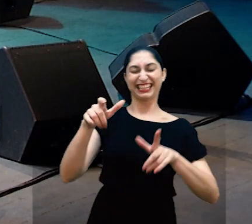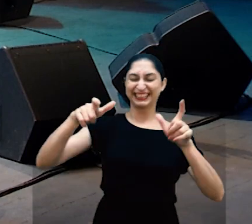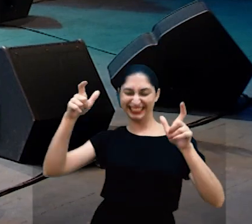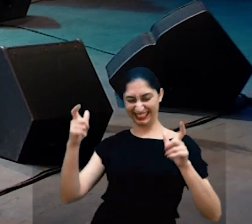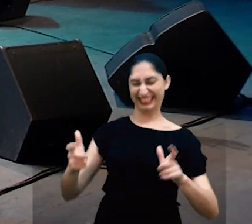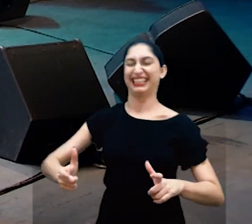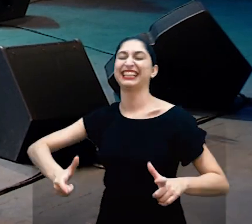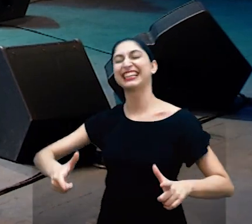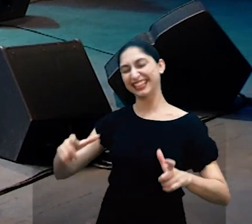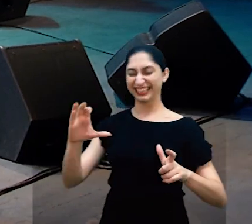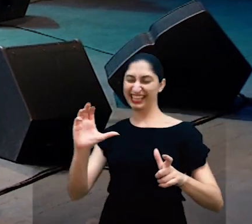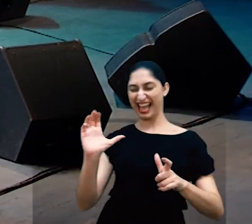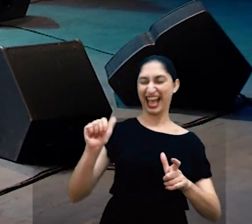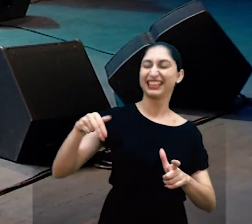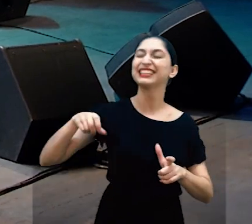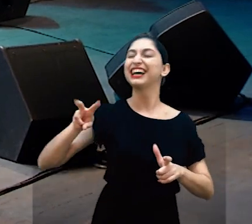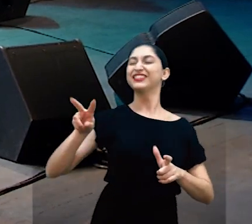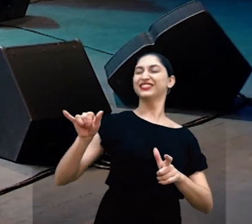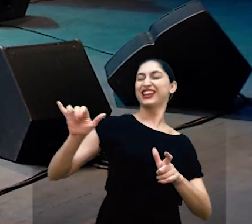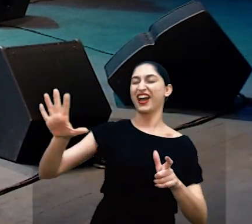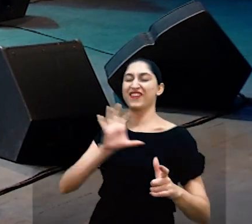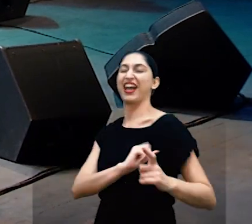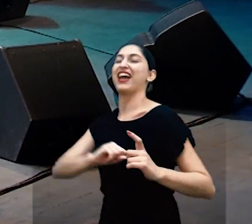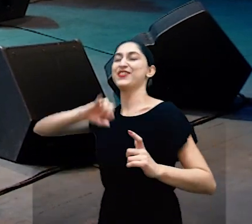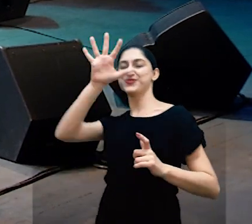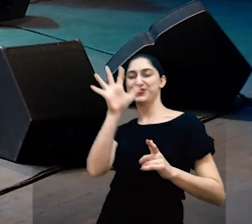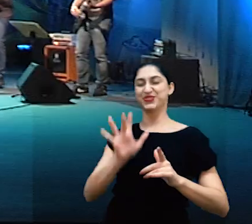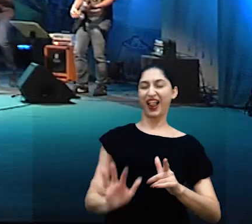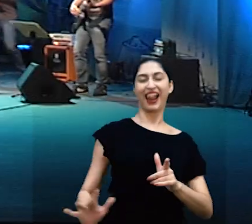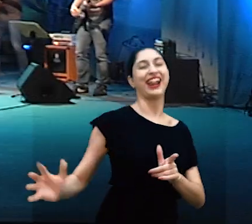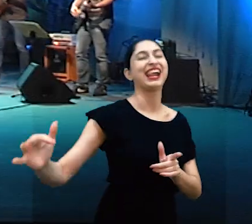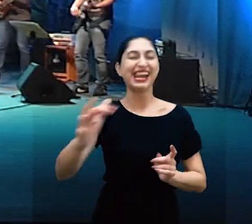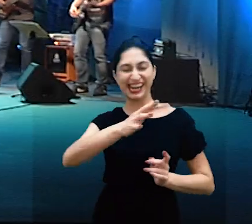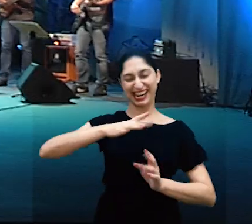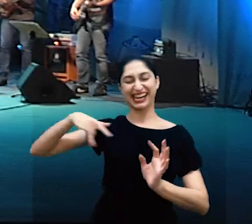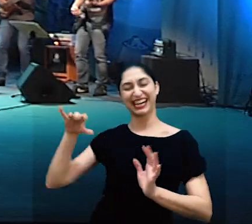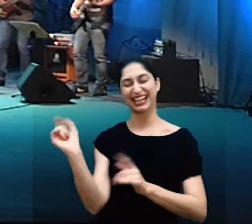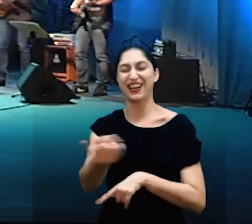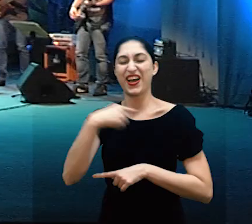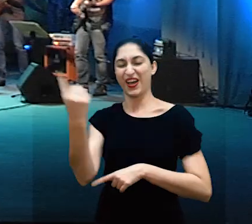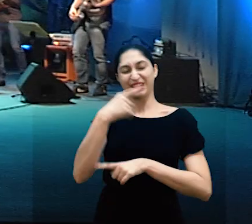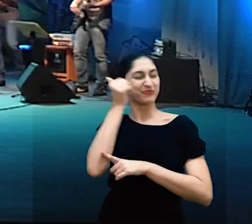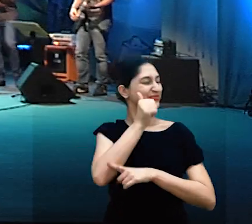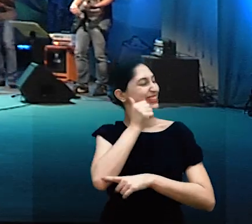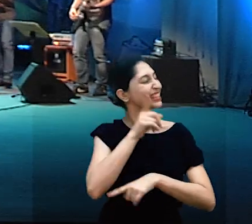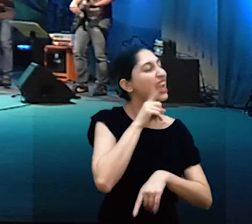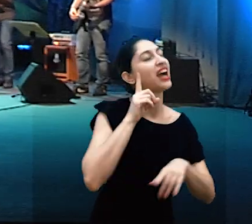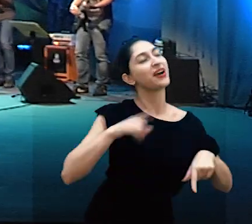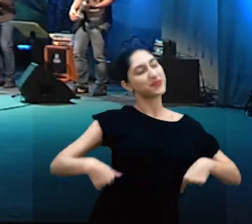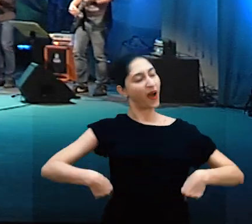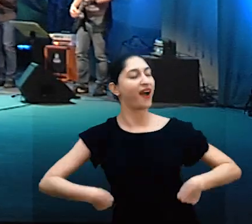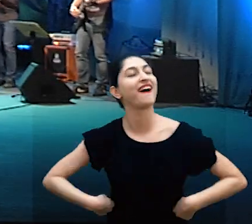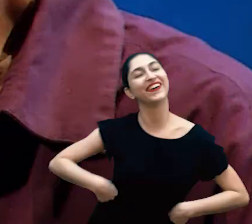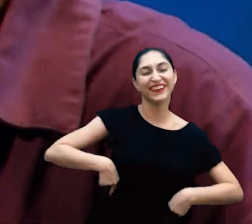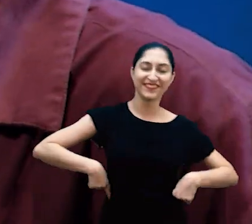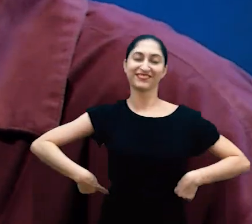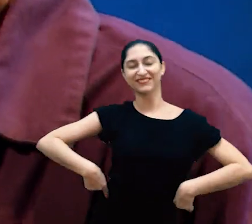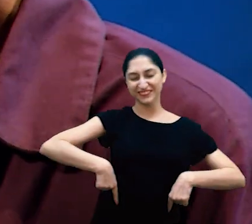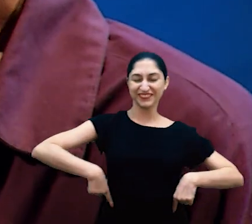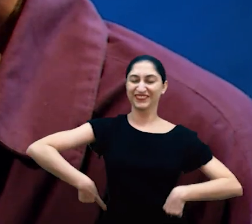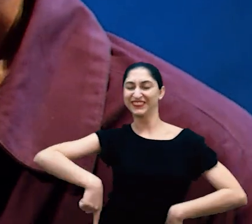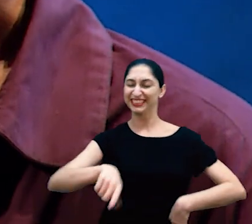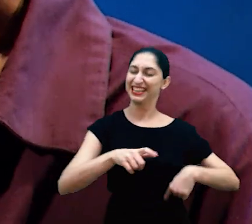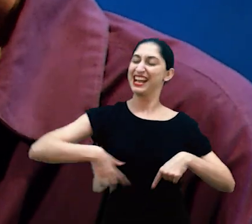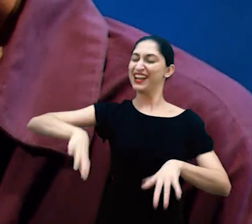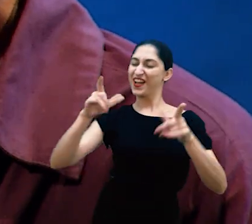moleque tem fulô na musa do meu amor dentro do canavial. Roda morena e vem rebolar as cadeiras, ruliça,